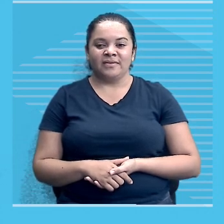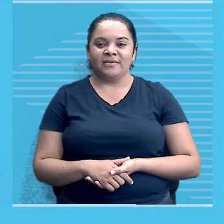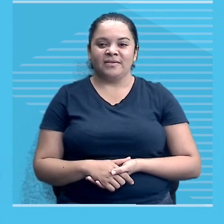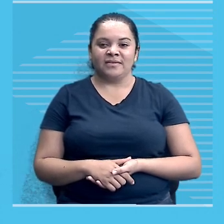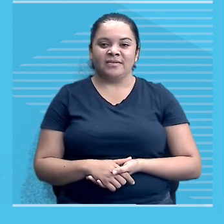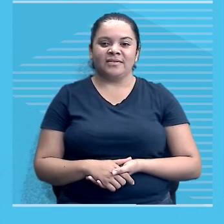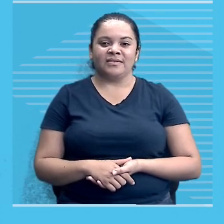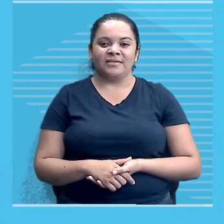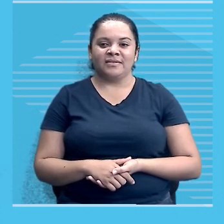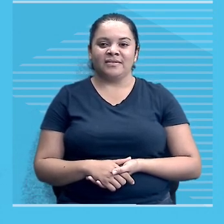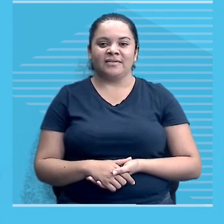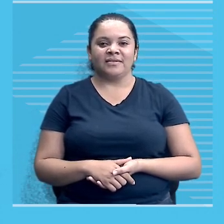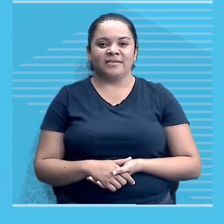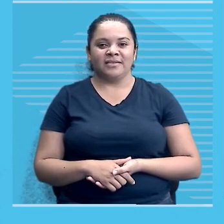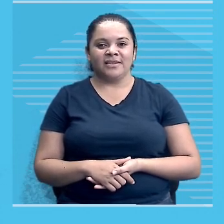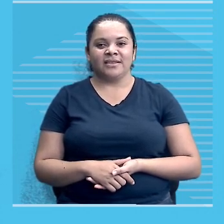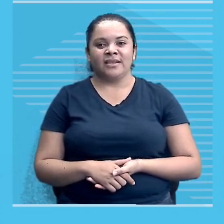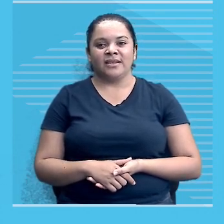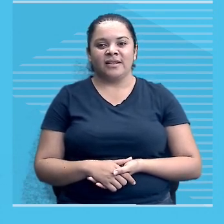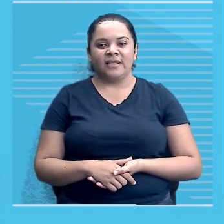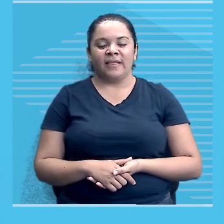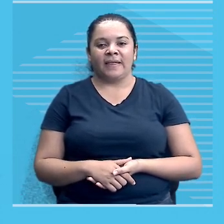E aí